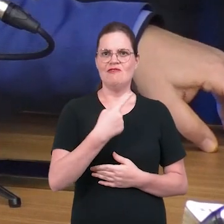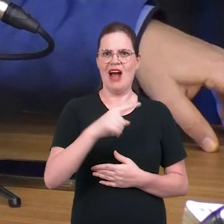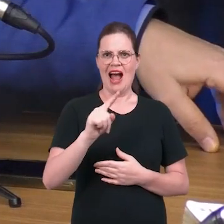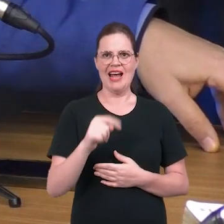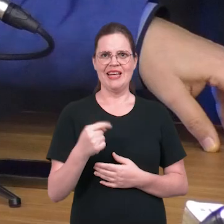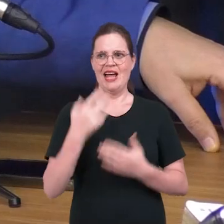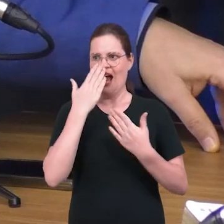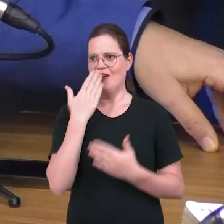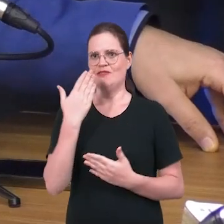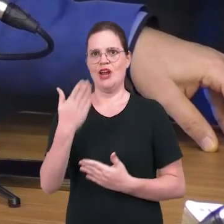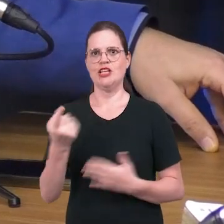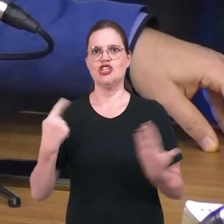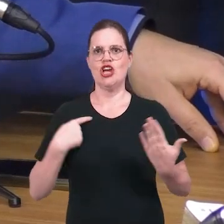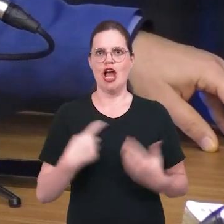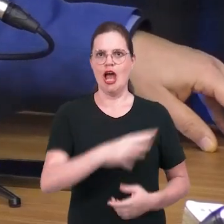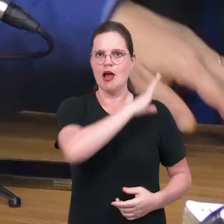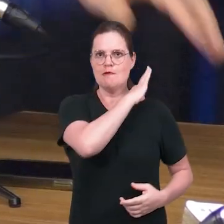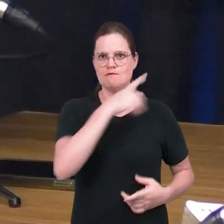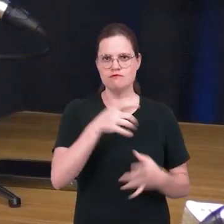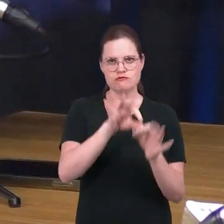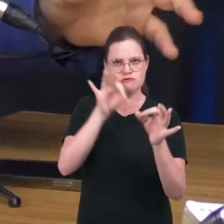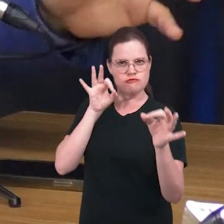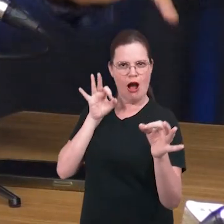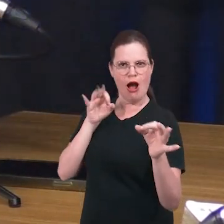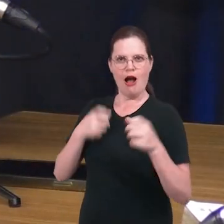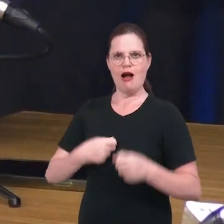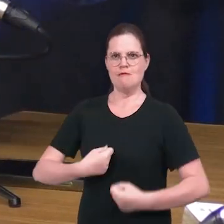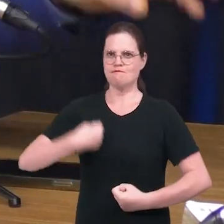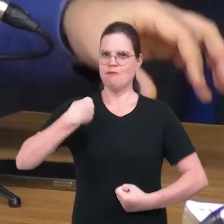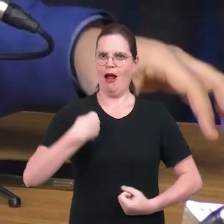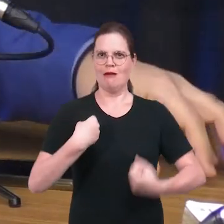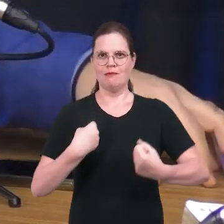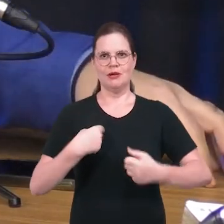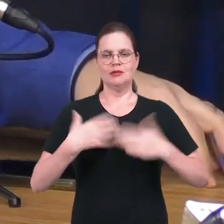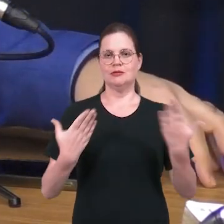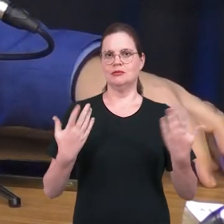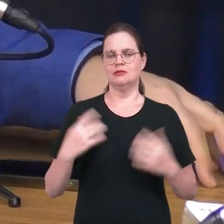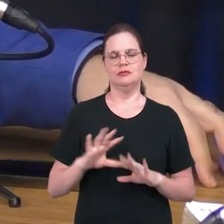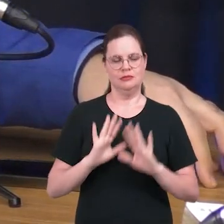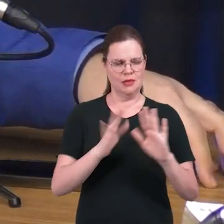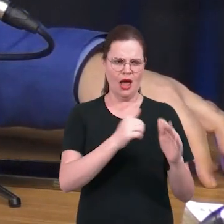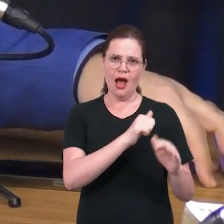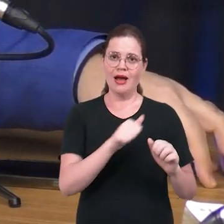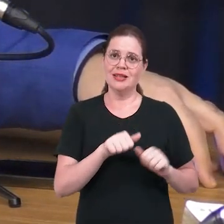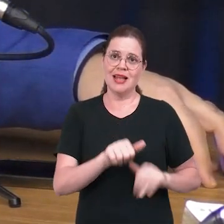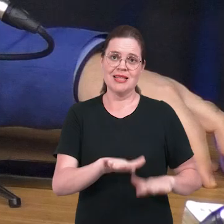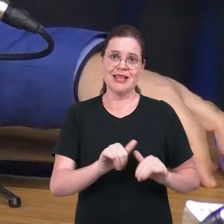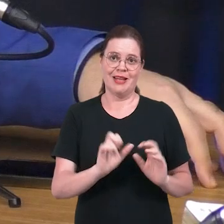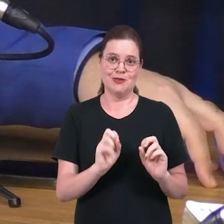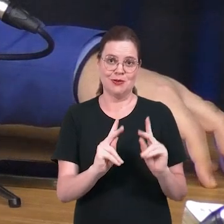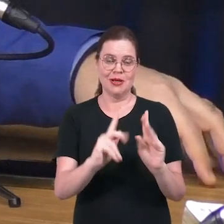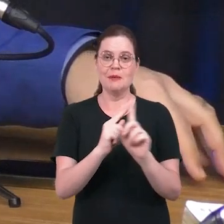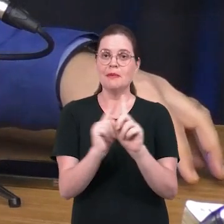os valentes, ou a infantaria, ou enfim. Né? Isso é da área militar. Mas